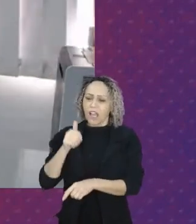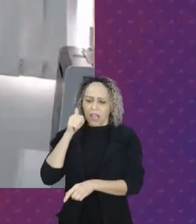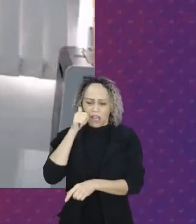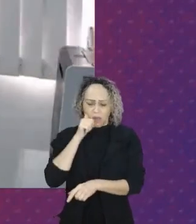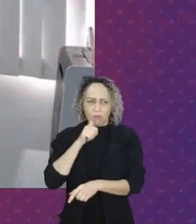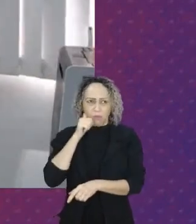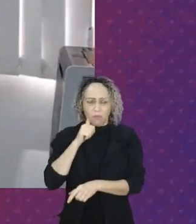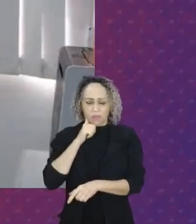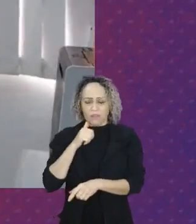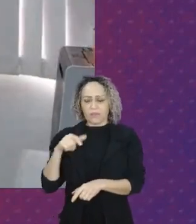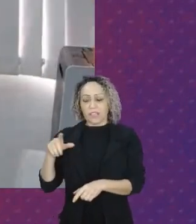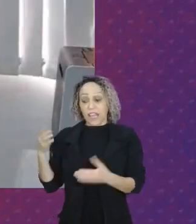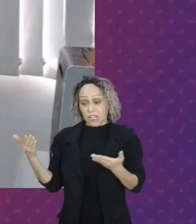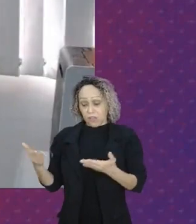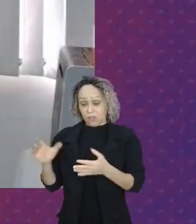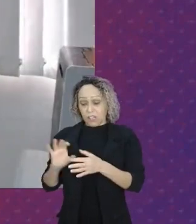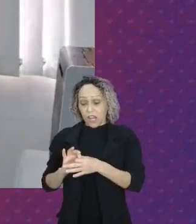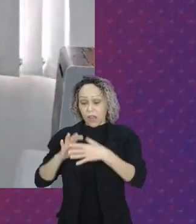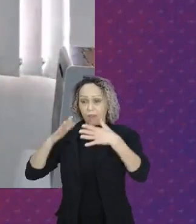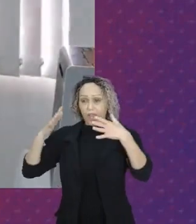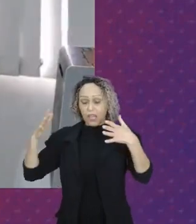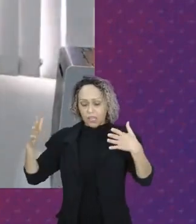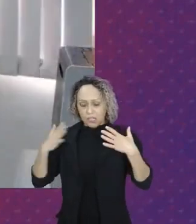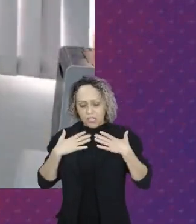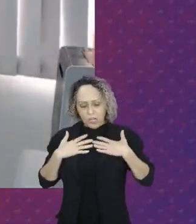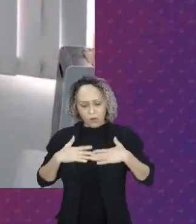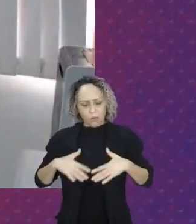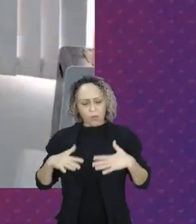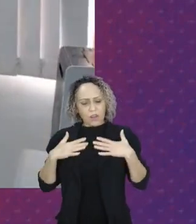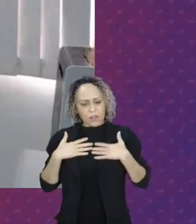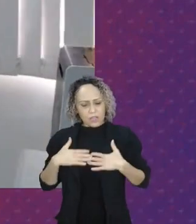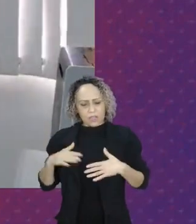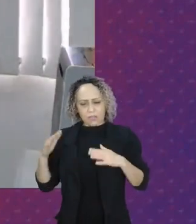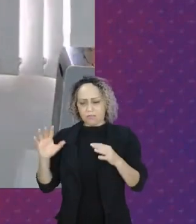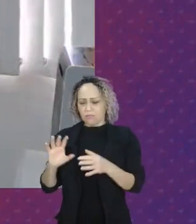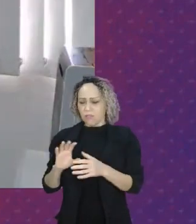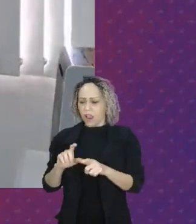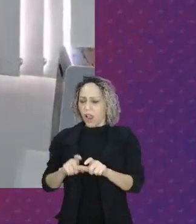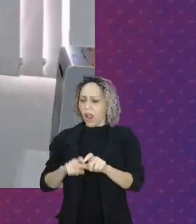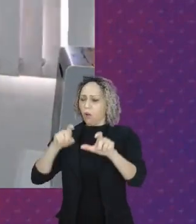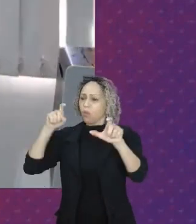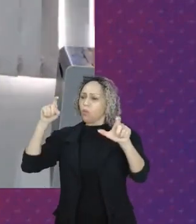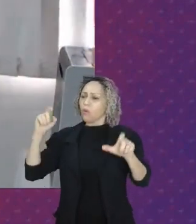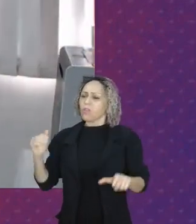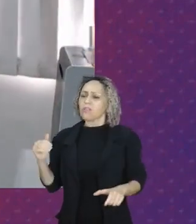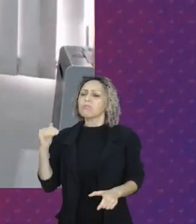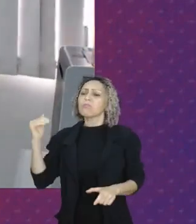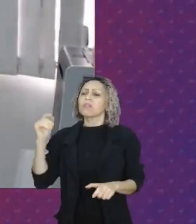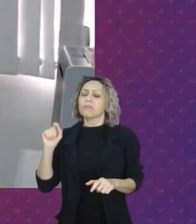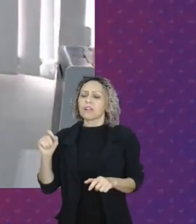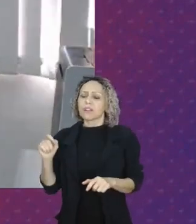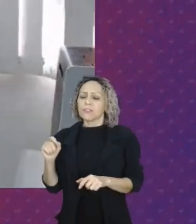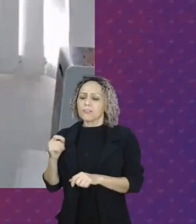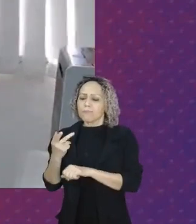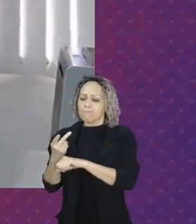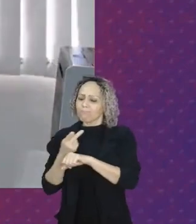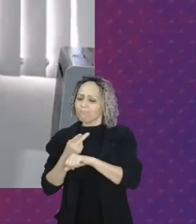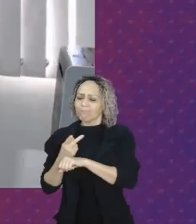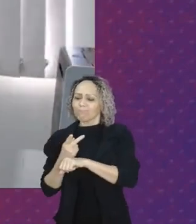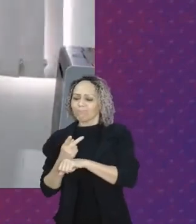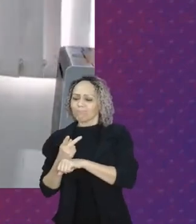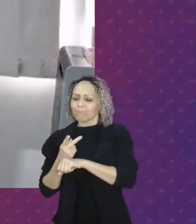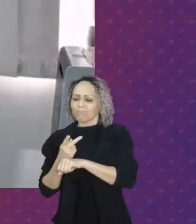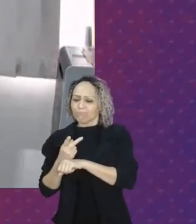tenha liberdade, tranquilidade e autonomia para buscarem os seus espaços no mundo